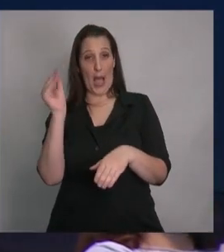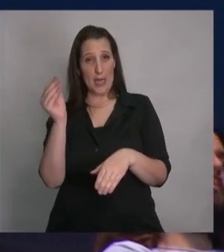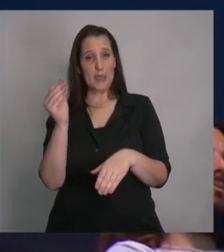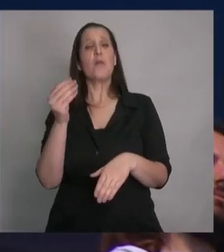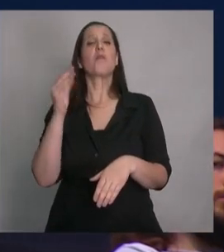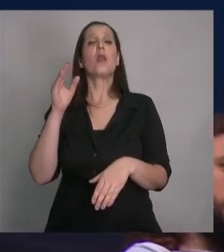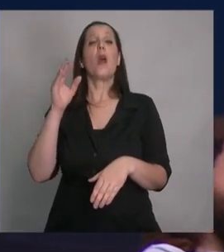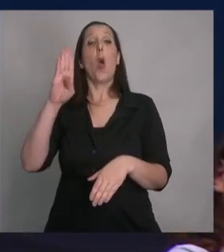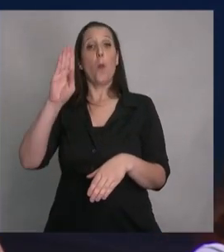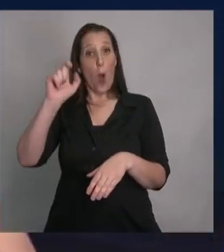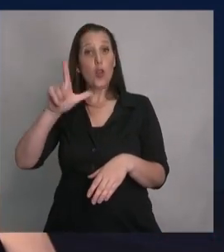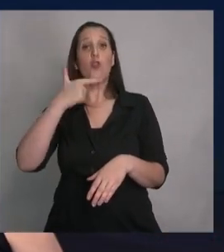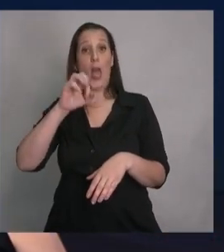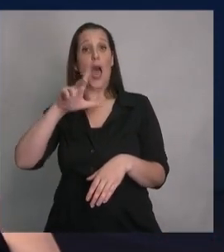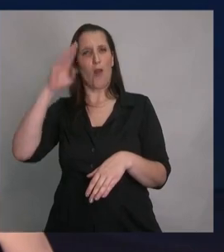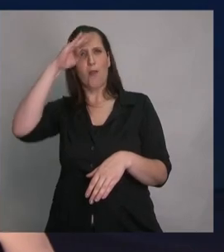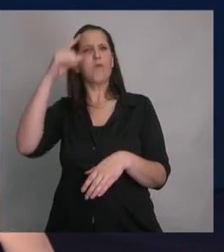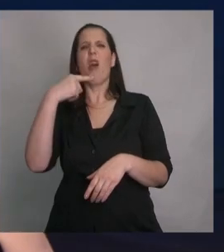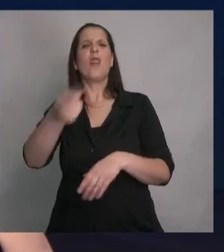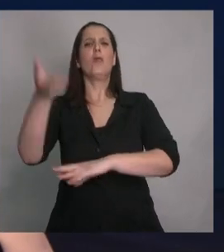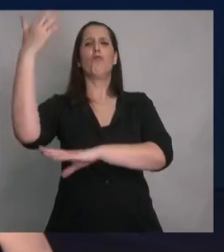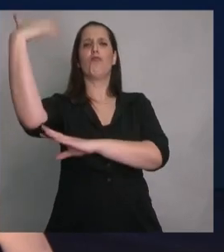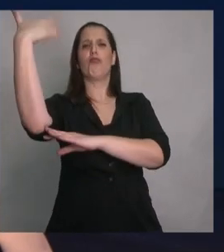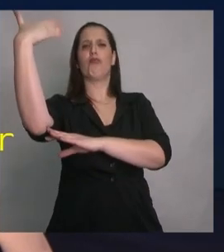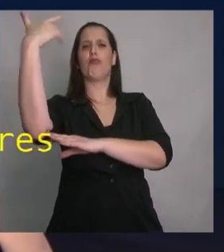faz um discurso que diz que o